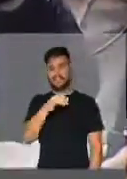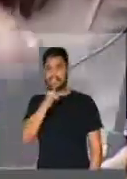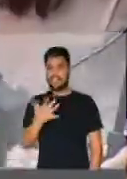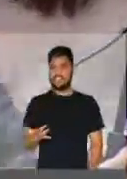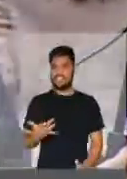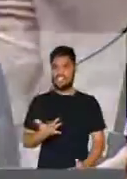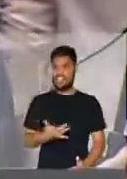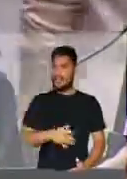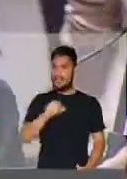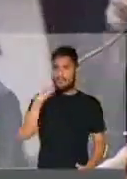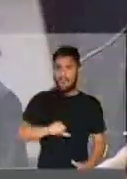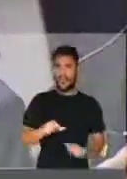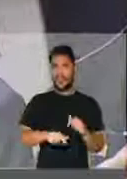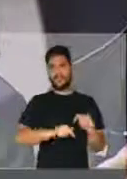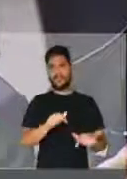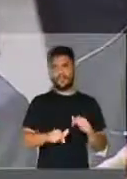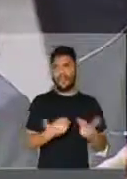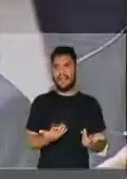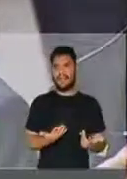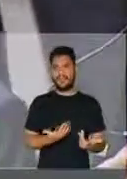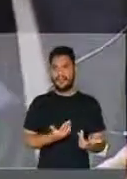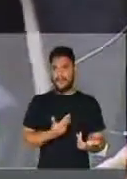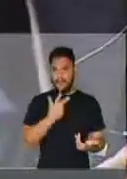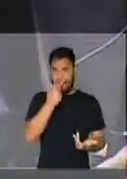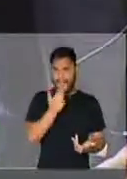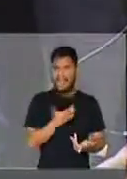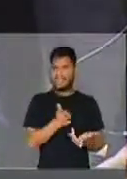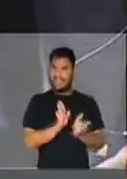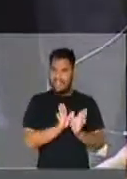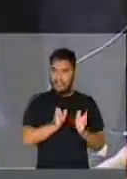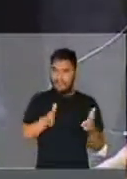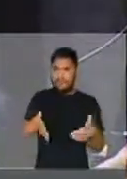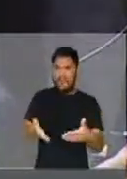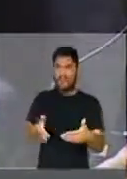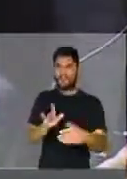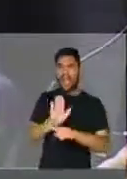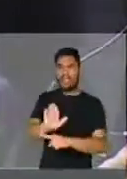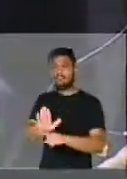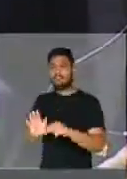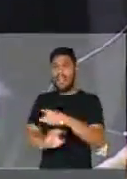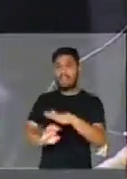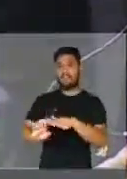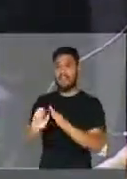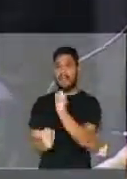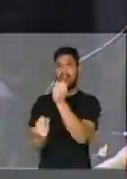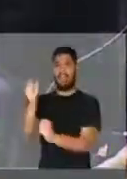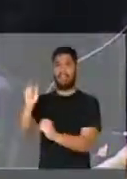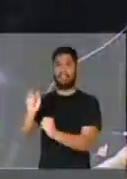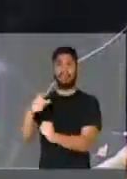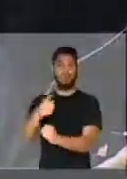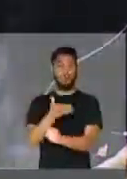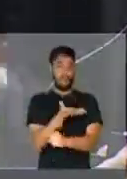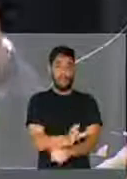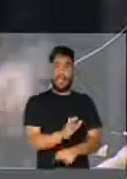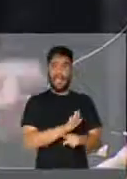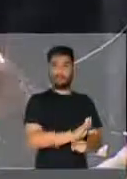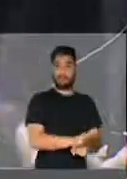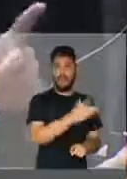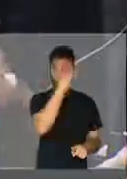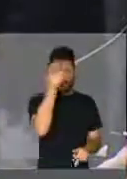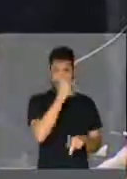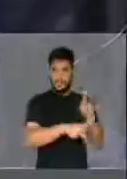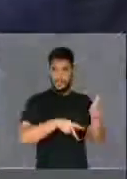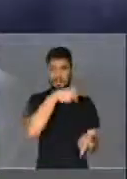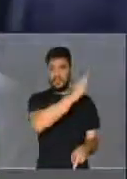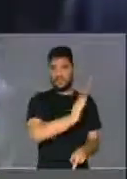É uma administração exclusivamente voltada aos grandes investidores e não aos consumidores brasileiros, aqueles que